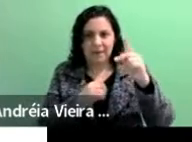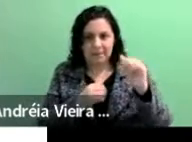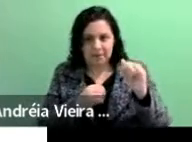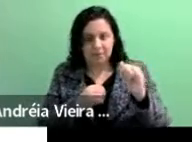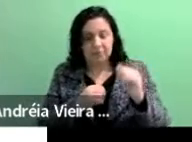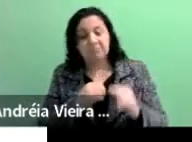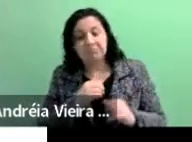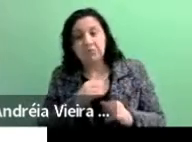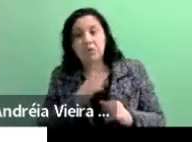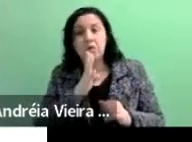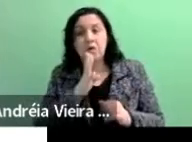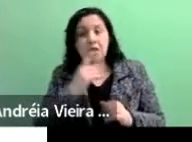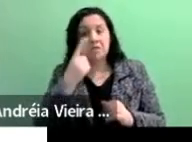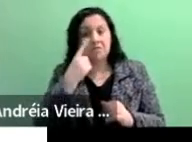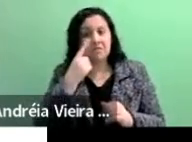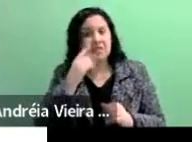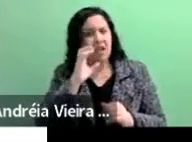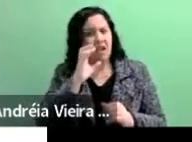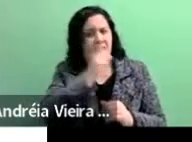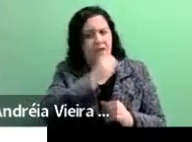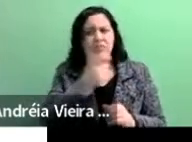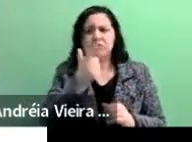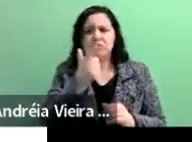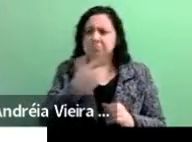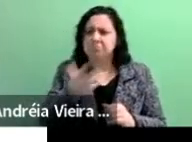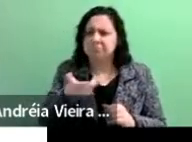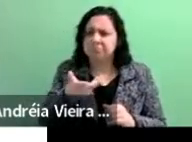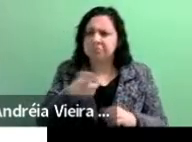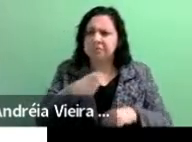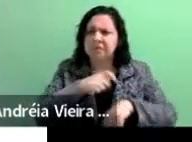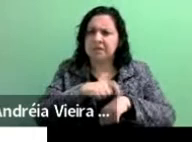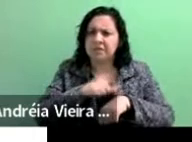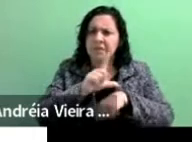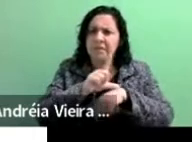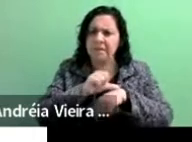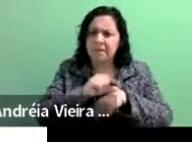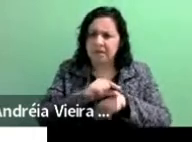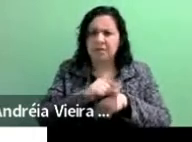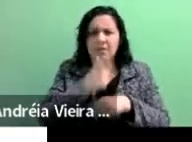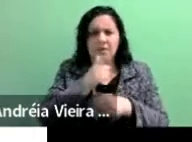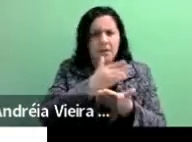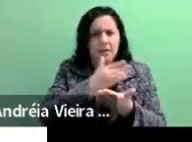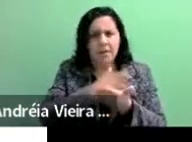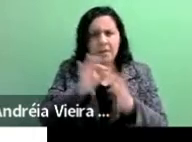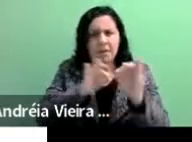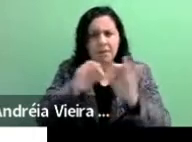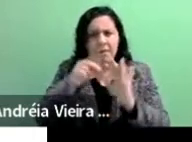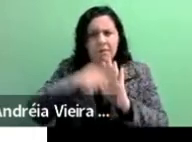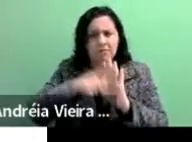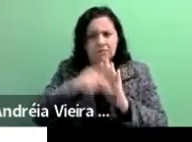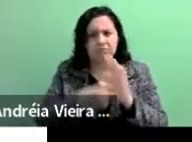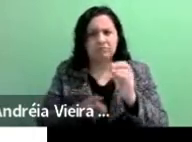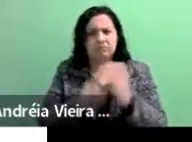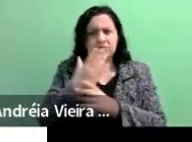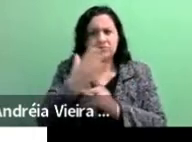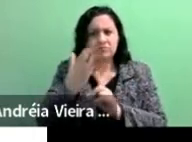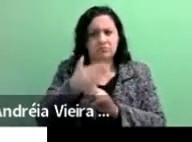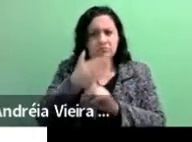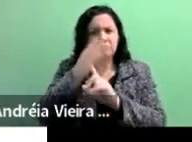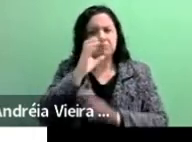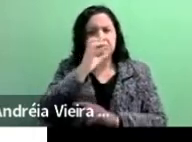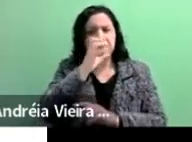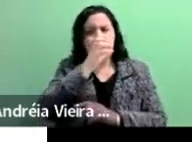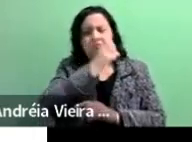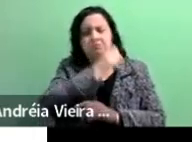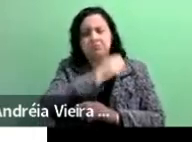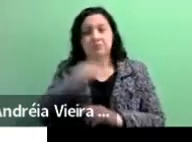a velocidade com que isso é feito, o tempo que se inicia o projeto, que aquela tecnologia é desenvolvida